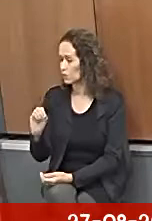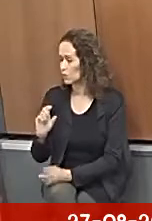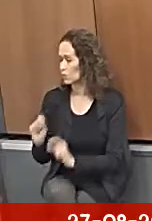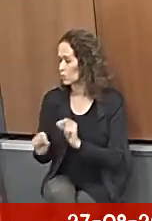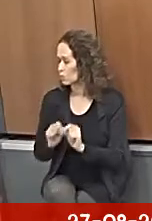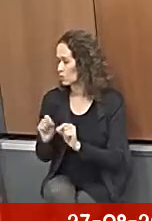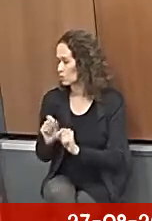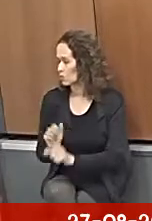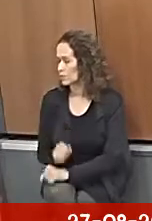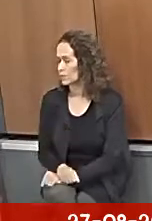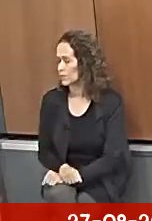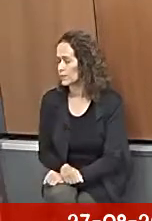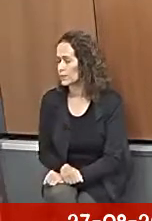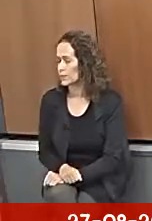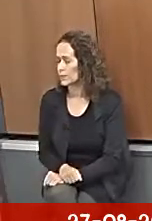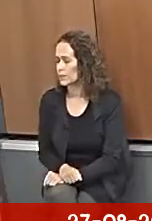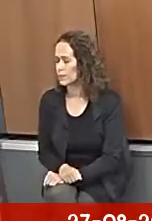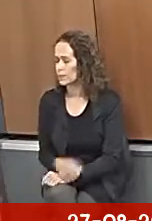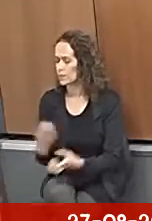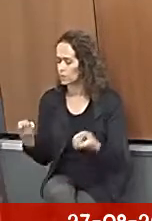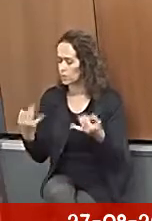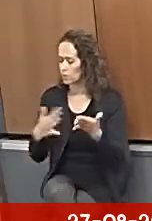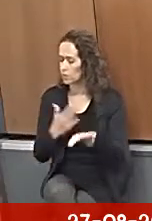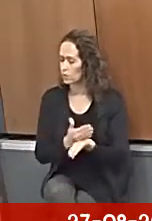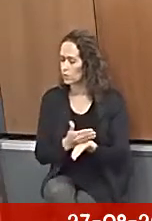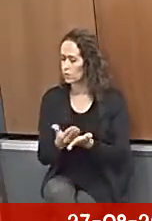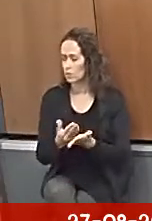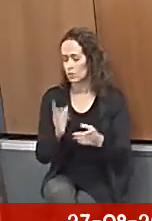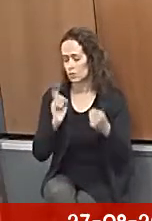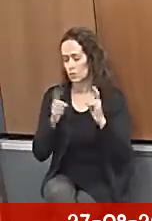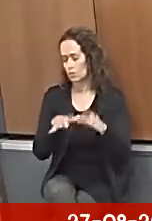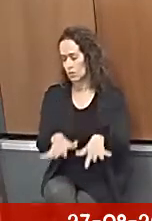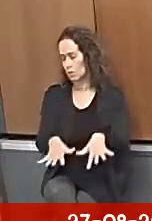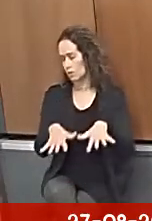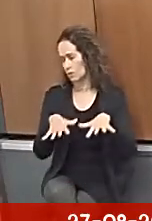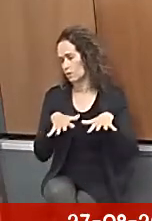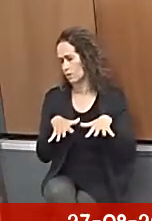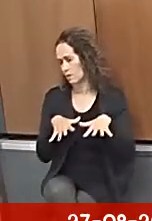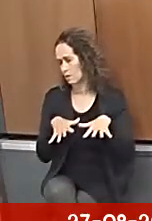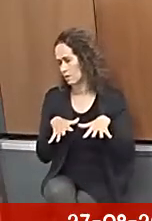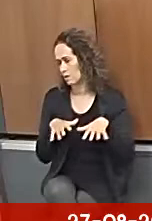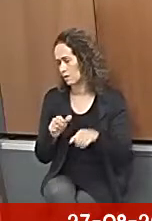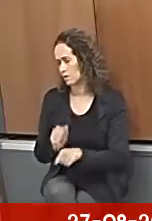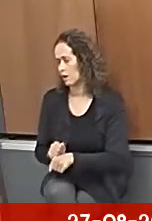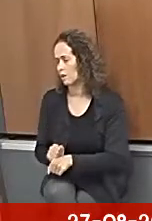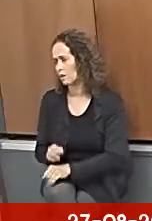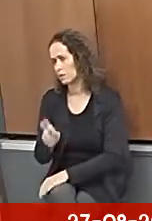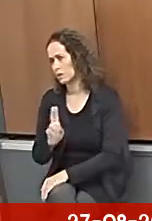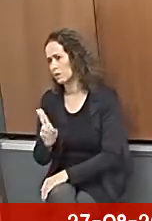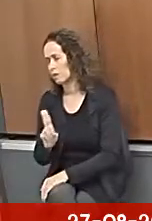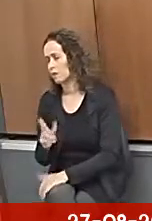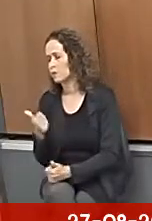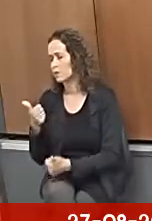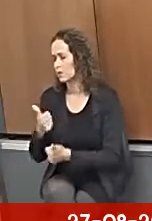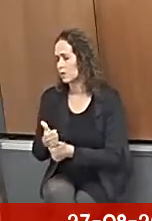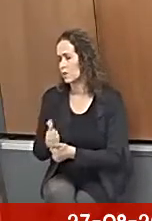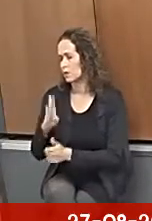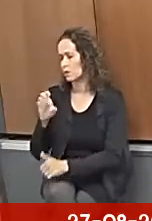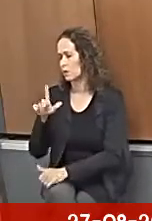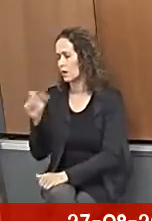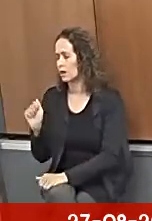minhas nesse momento quando ele disse no início dessa audiência que não estava aqui em nome da bela que não estava em nome de seu pai